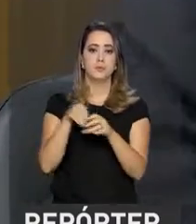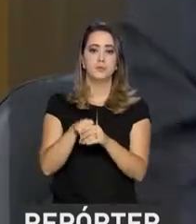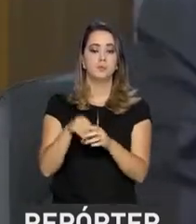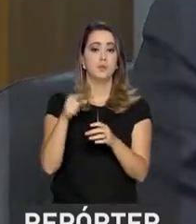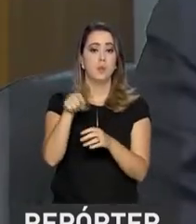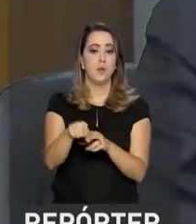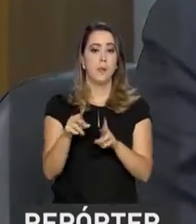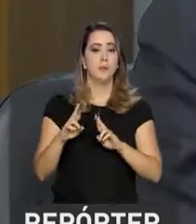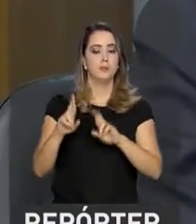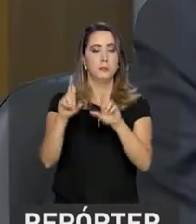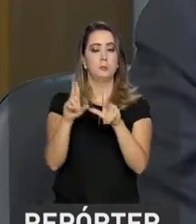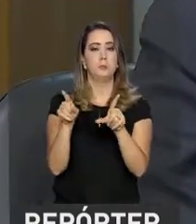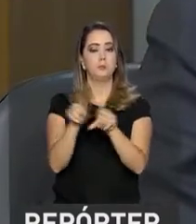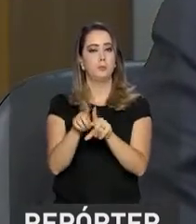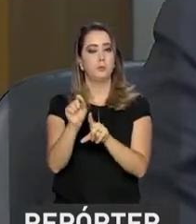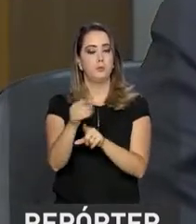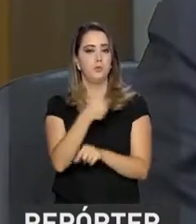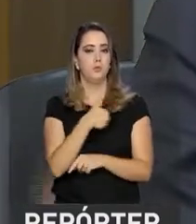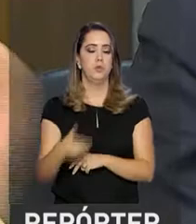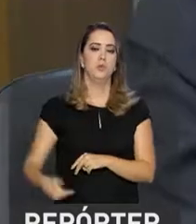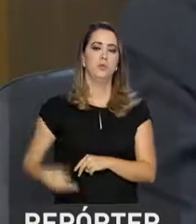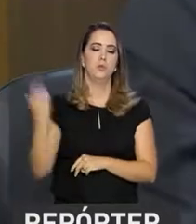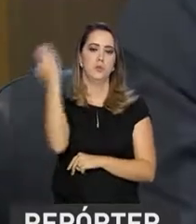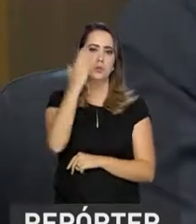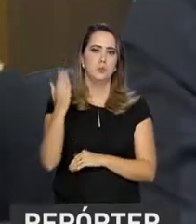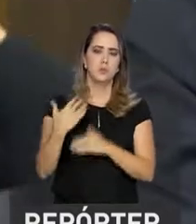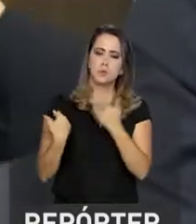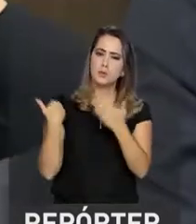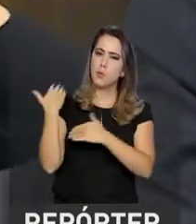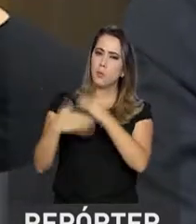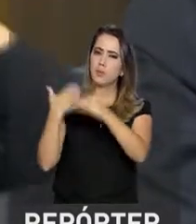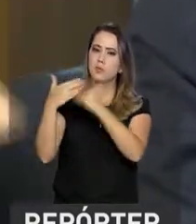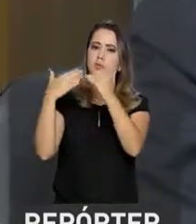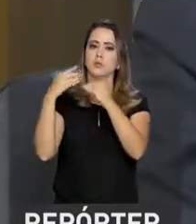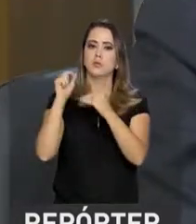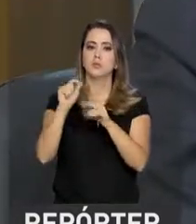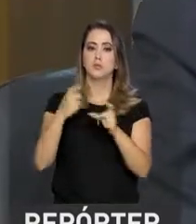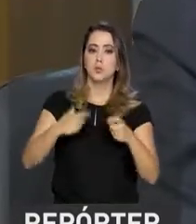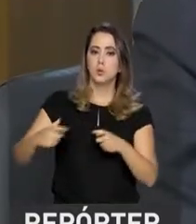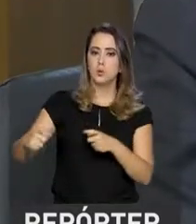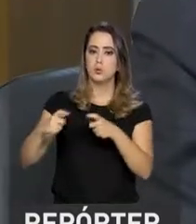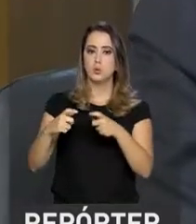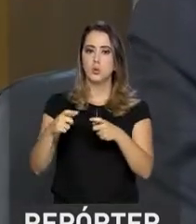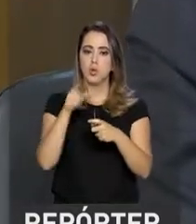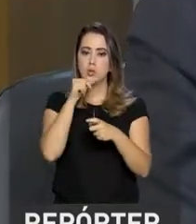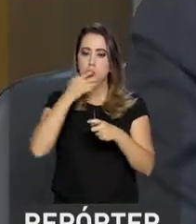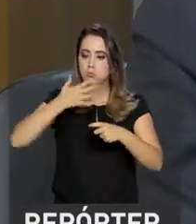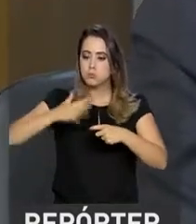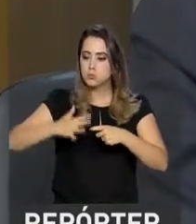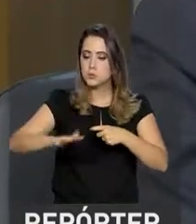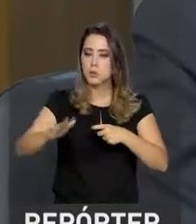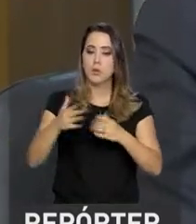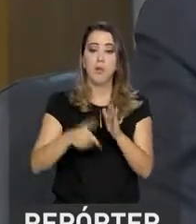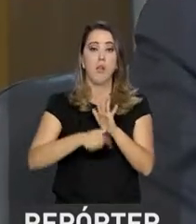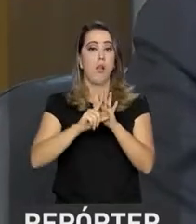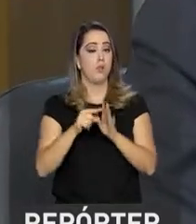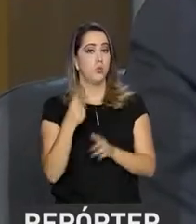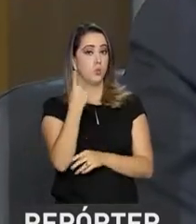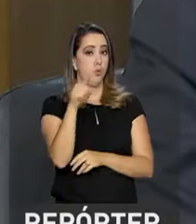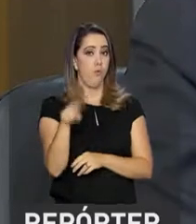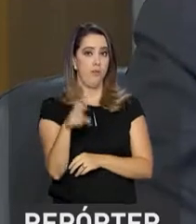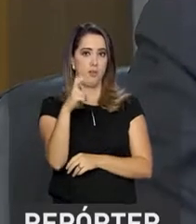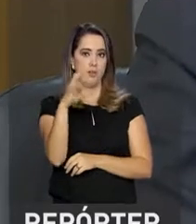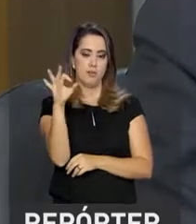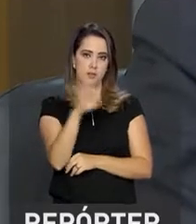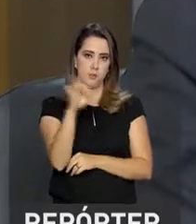perspectiva que o governo brasileiro está aumentando a área de proteção do mar de 1,5 por cento para